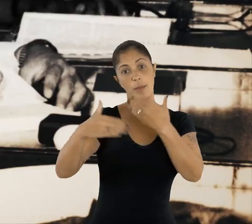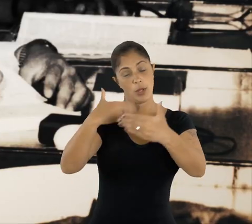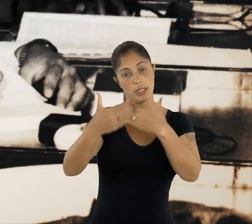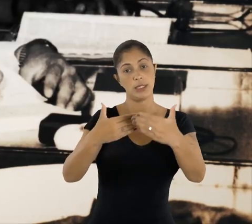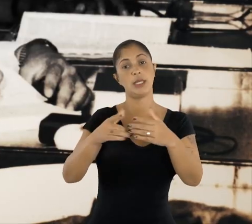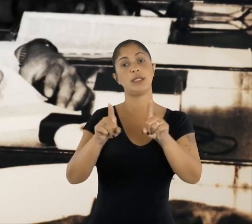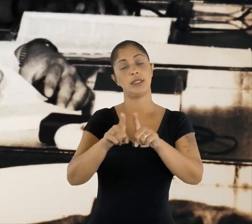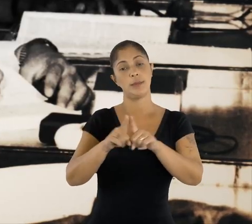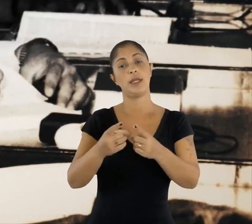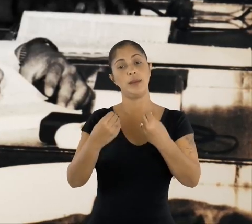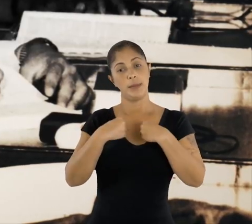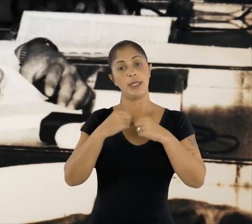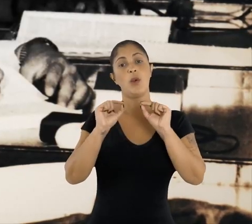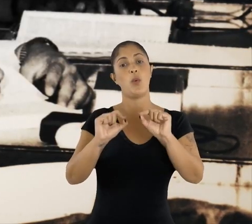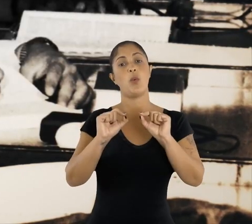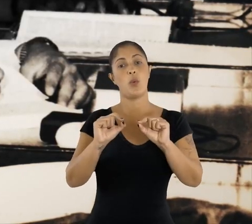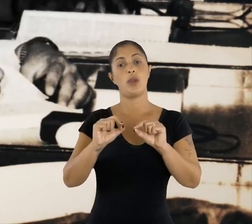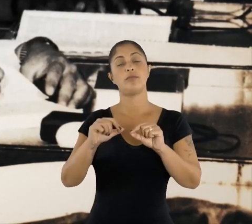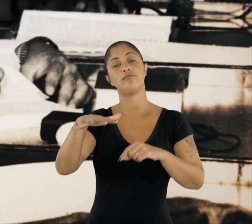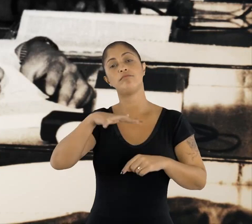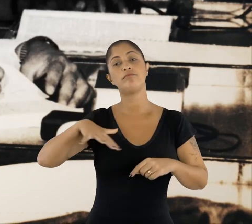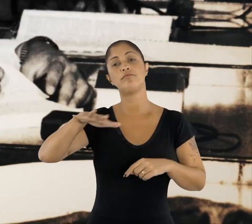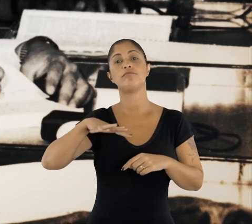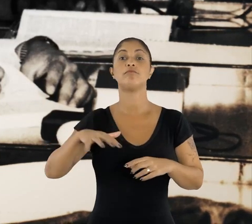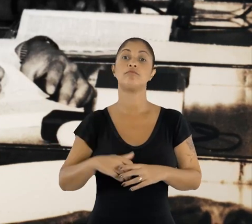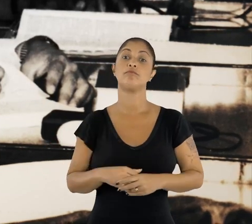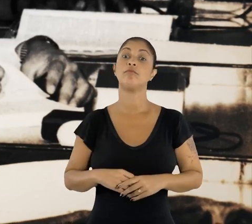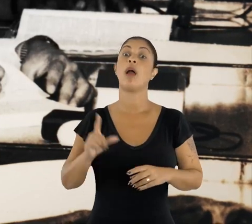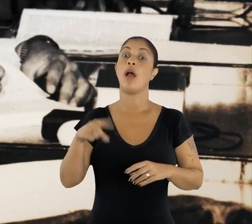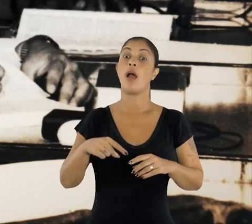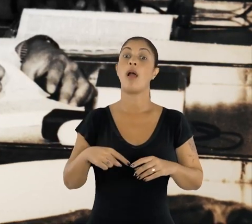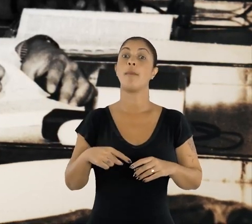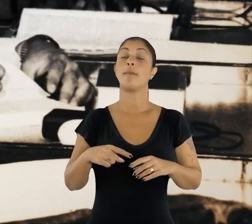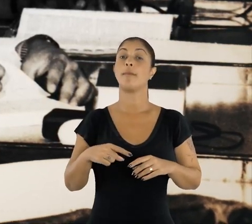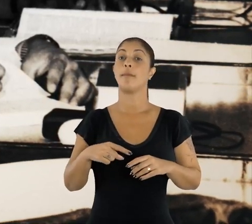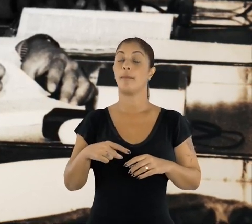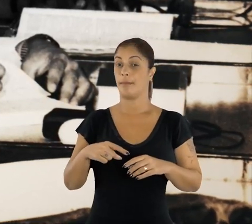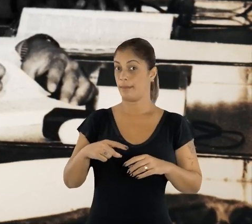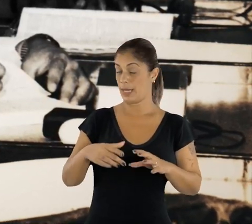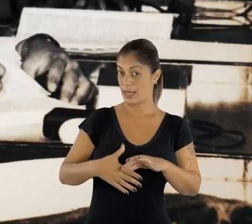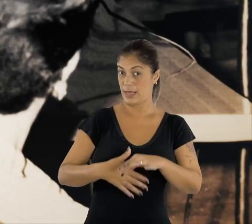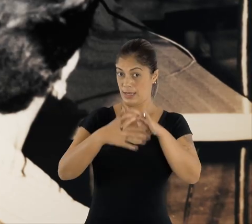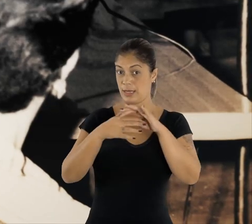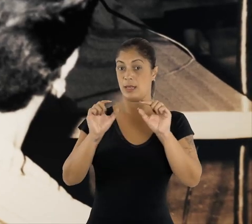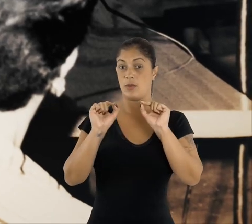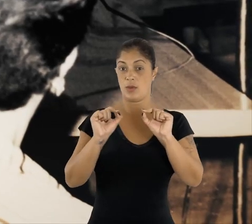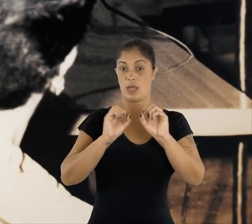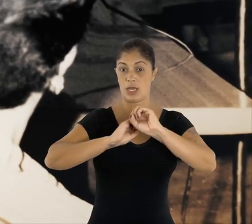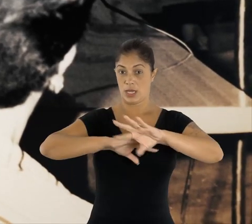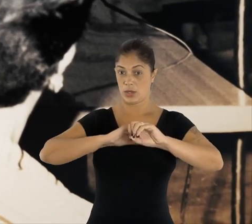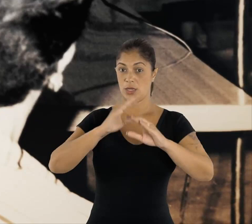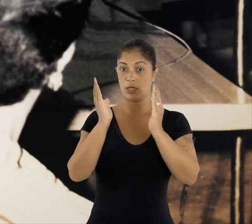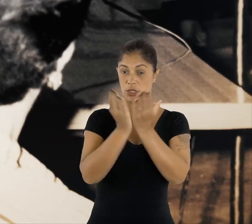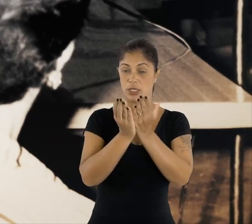Evidentemente, era um processo de conscientização e isso nos pôs a buscar o campo da teologia latino-americana, da libertação, e